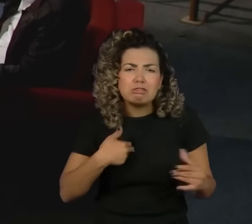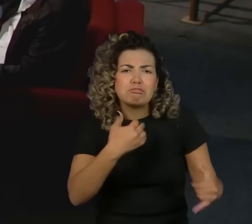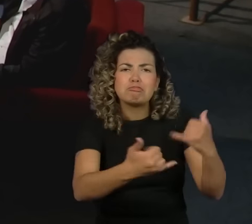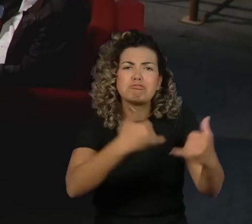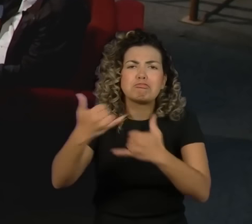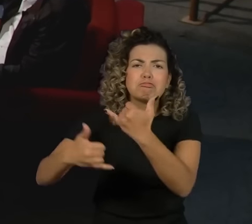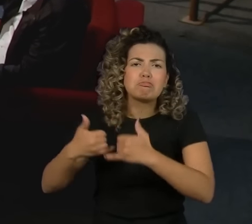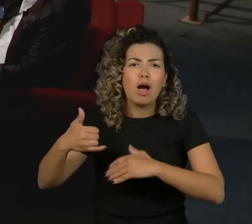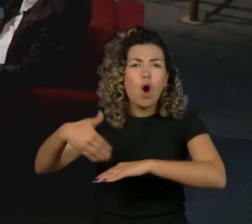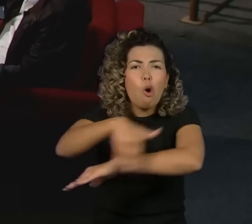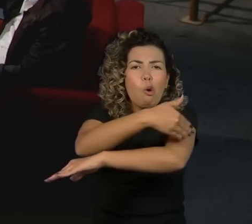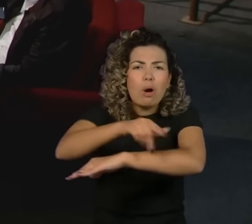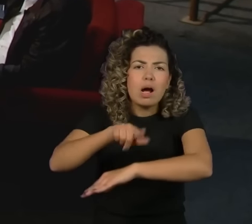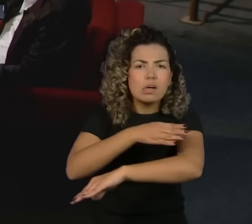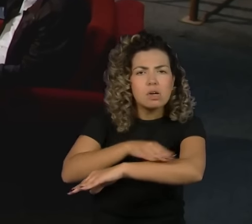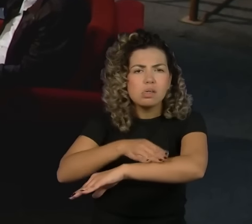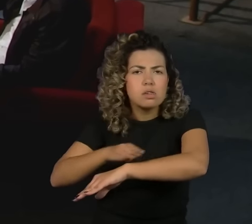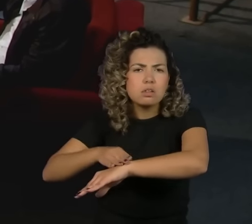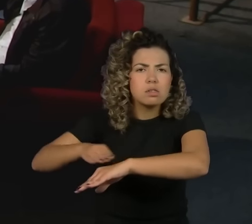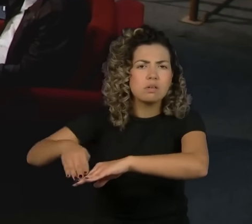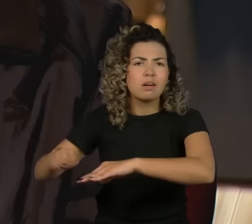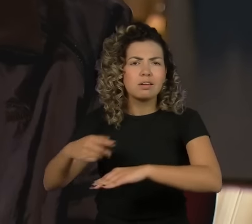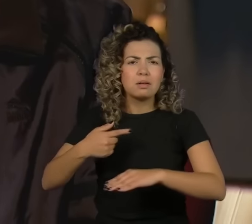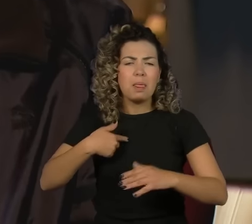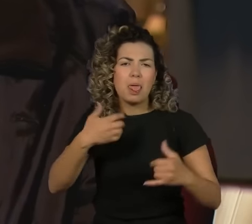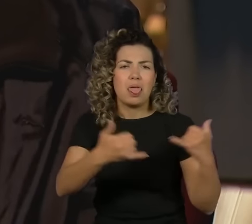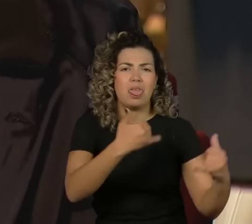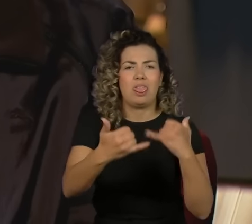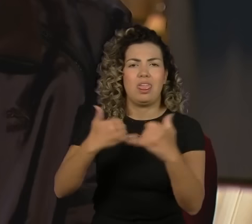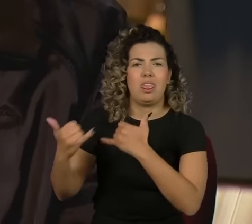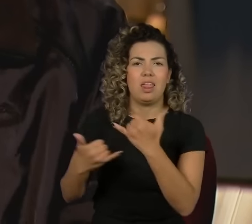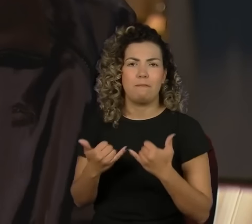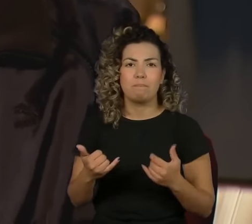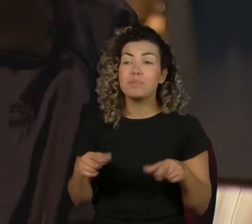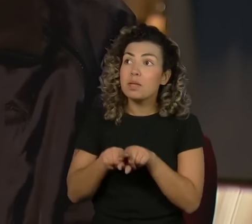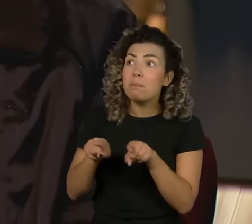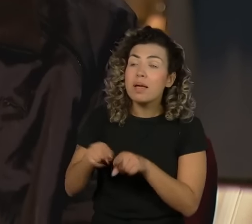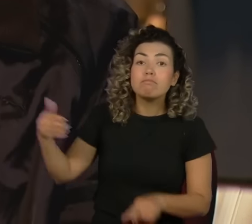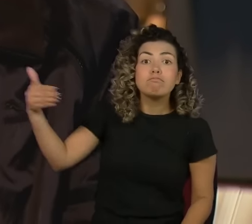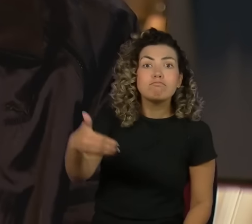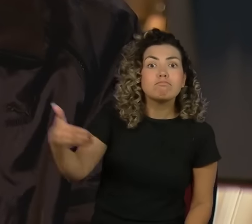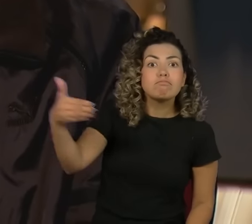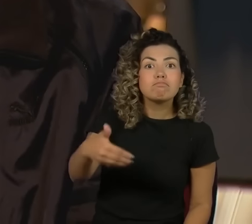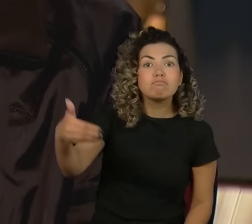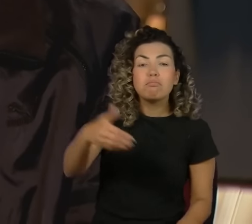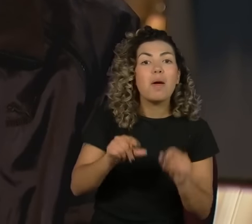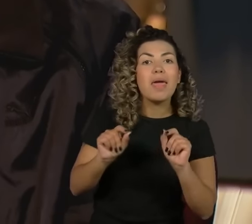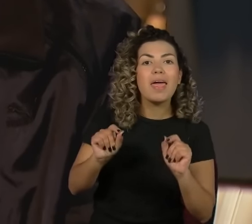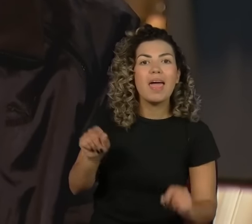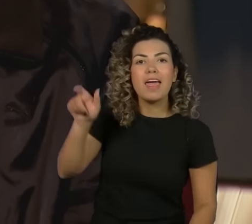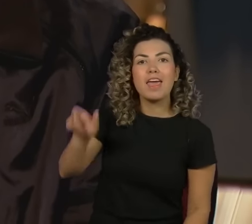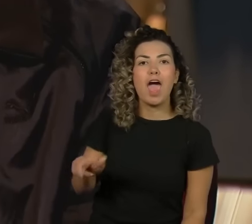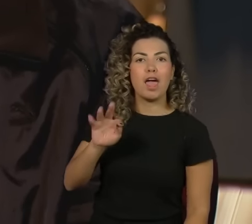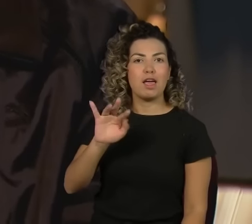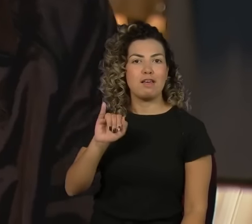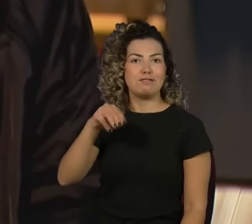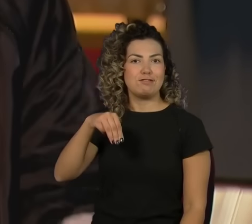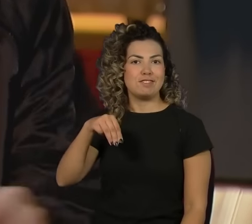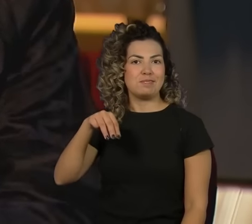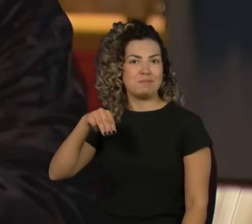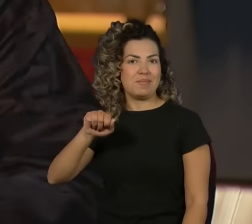Sabe quem morava na minha rua? Quer dizer, morava na minha rua, não. Estava sempre na minha rua, Tim Maia. Só que o Tim Maia era mais velho do que eu.